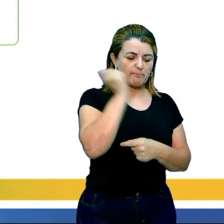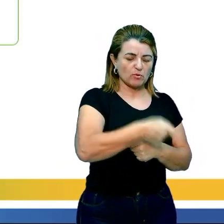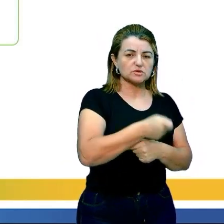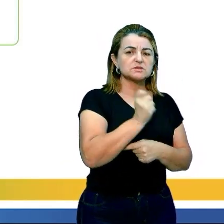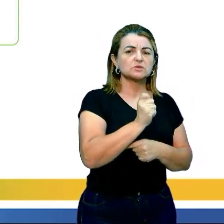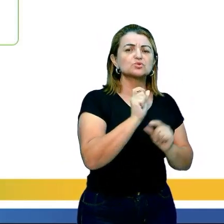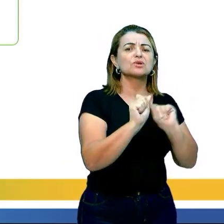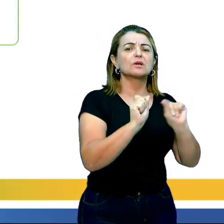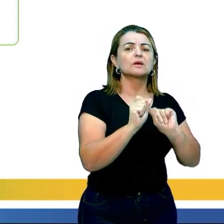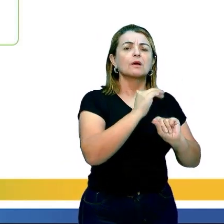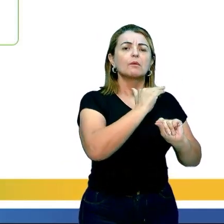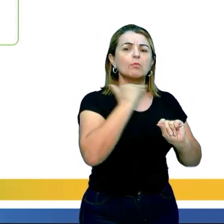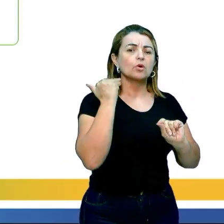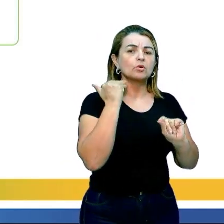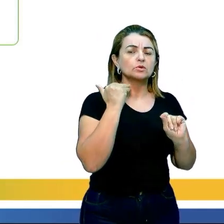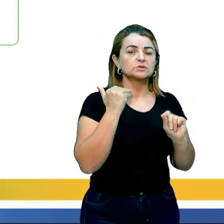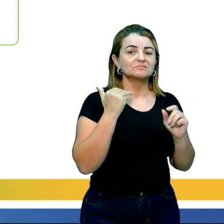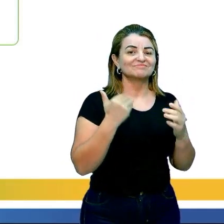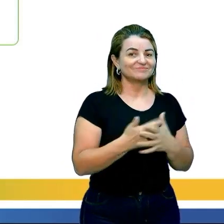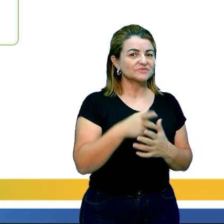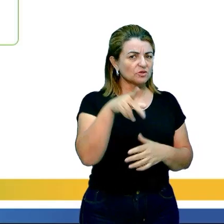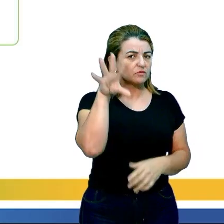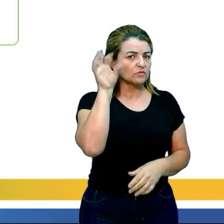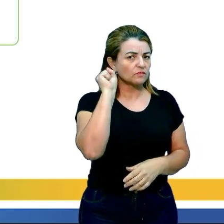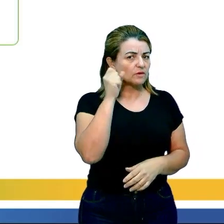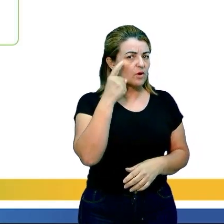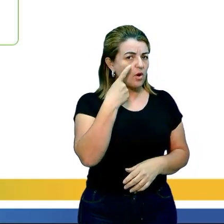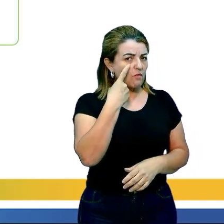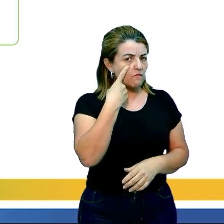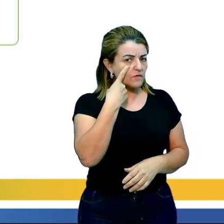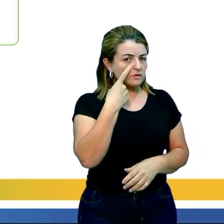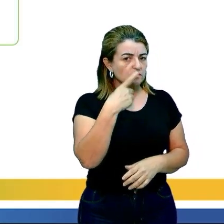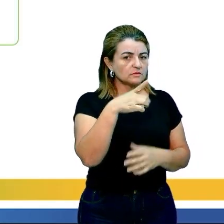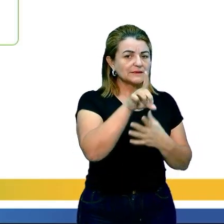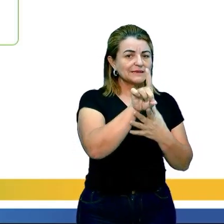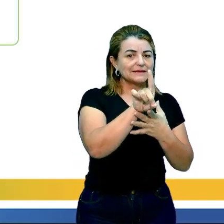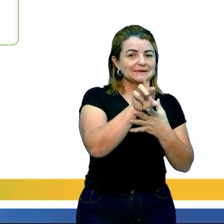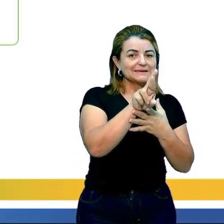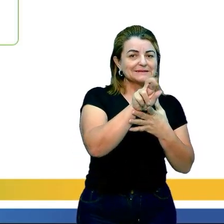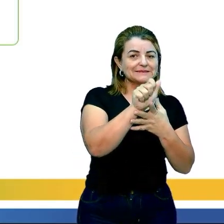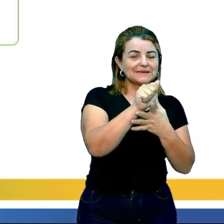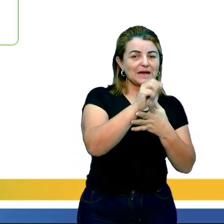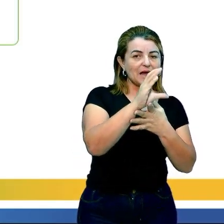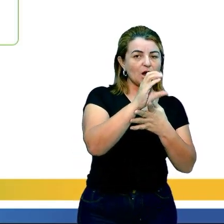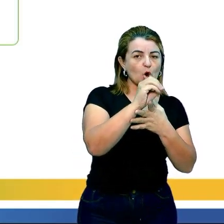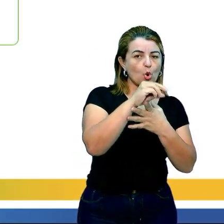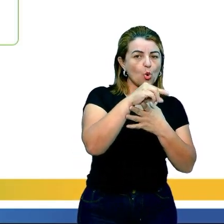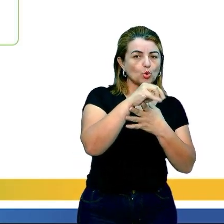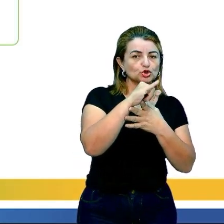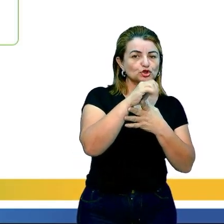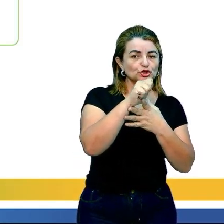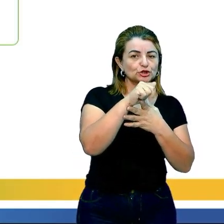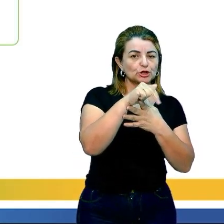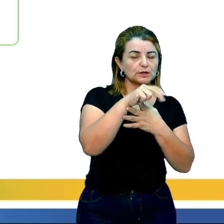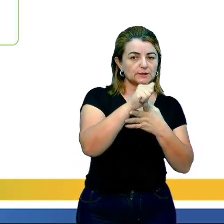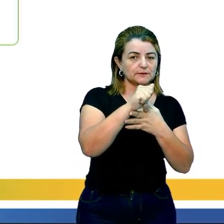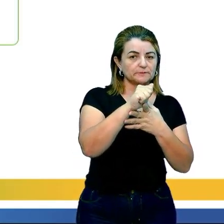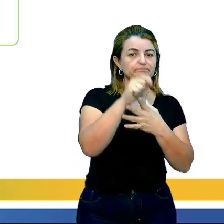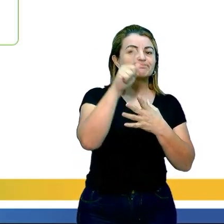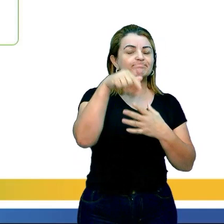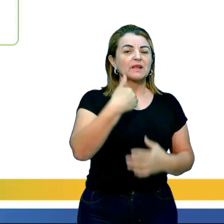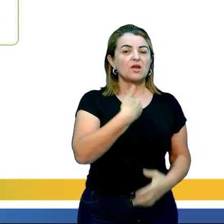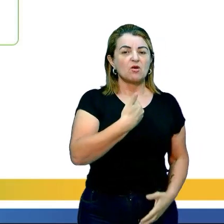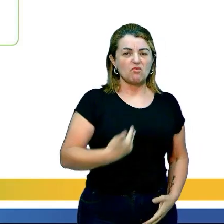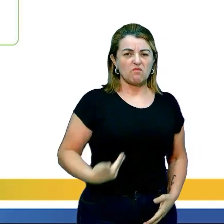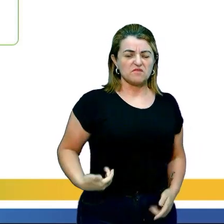morte tenho certeza que vocês já ouviram falar essa expressão draconiana né porque Draco era considerado um governante